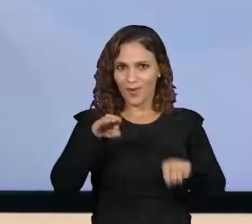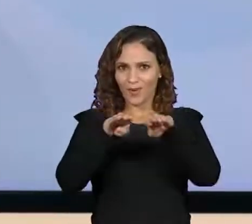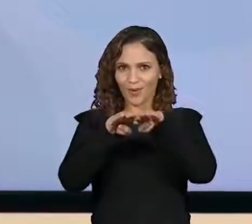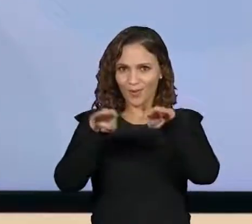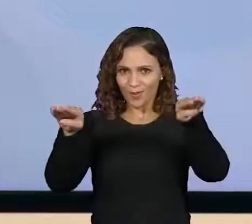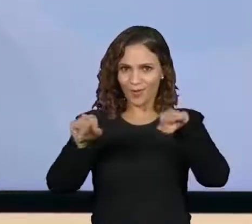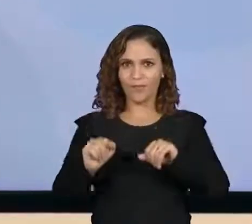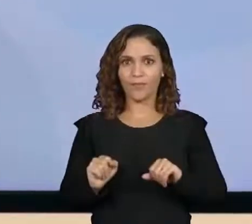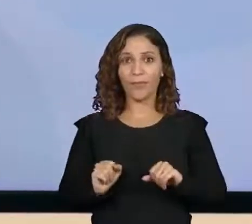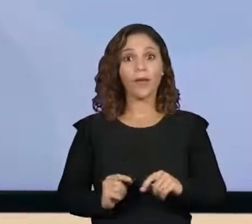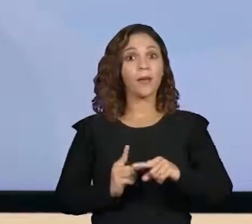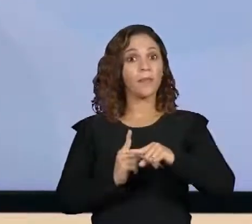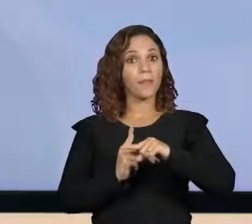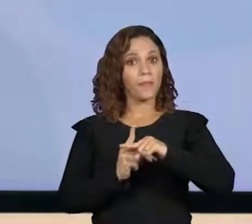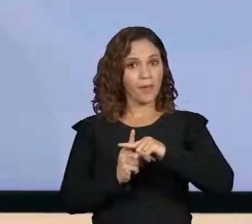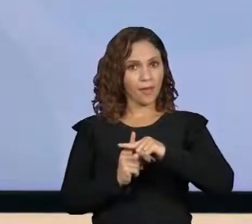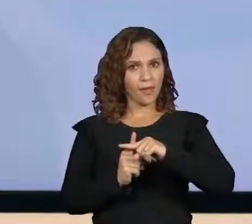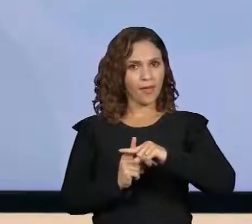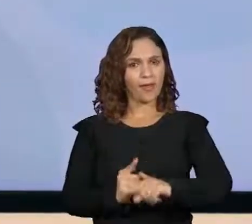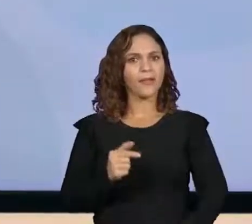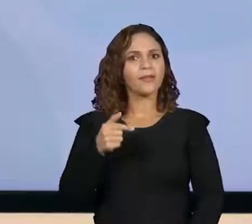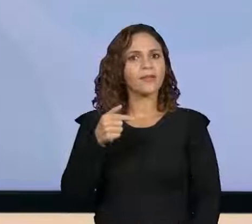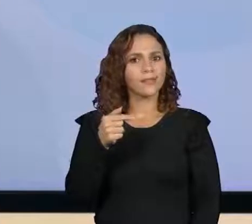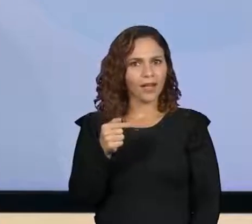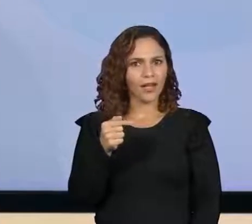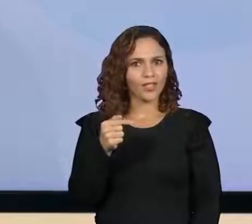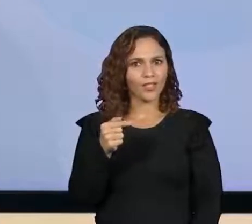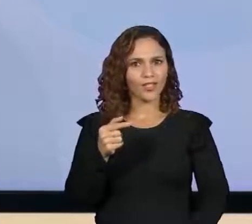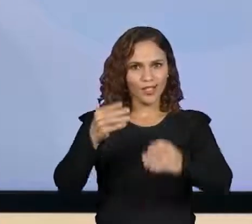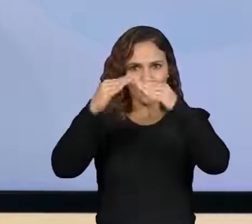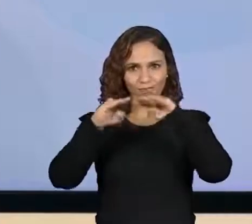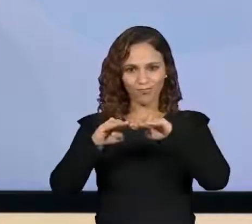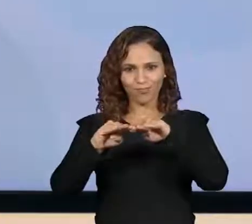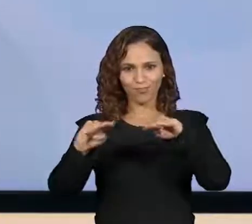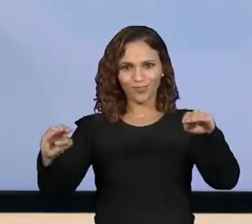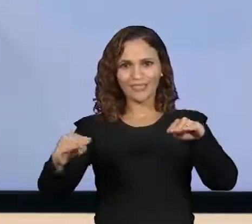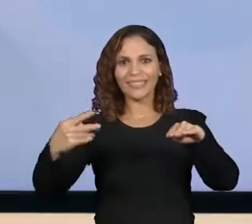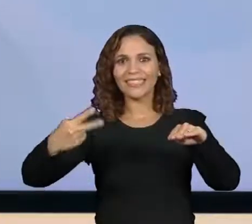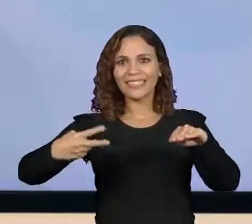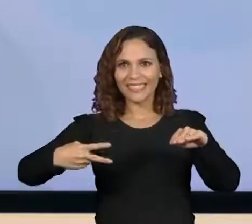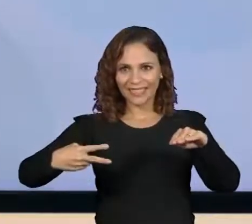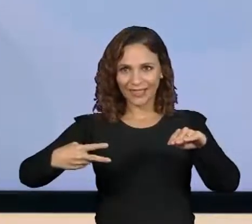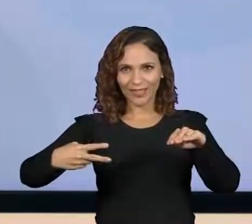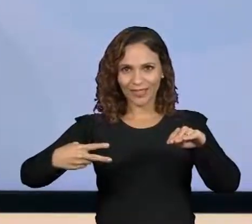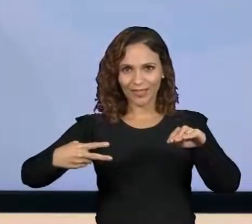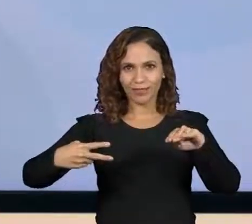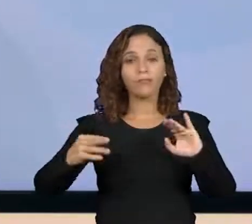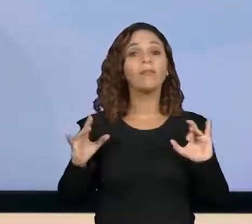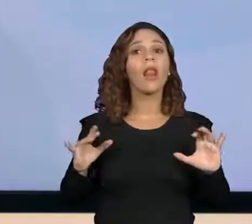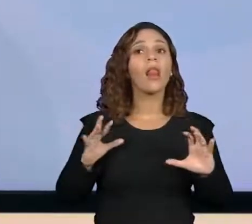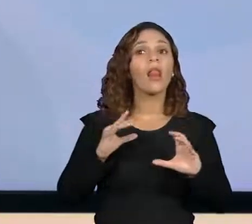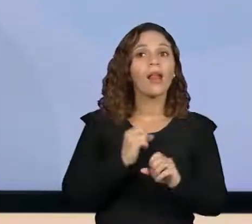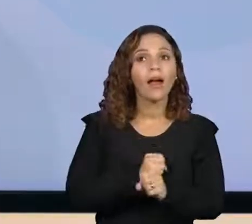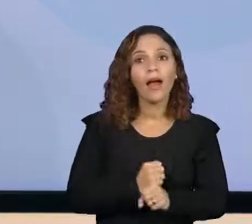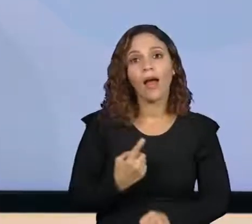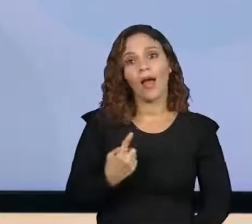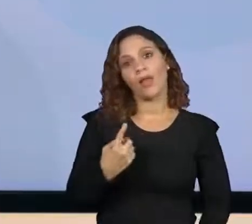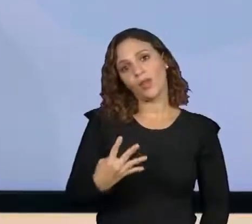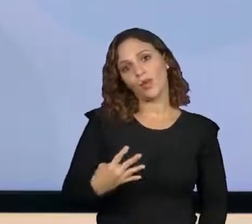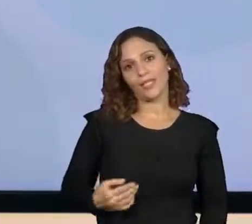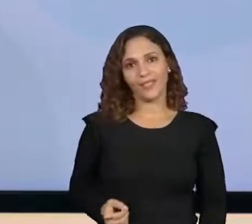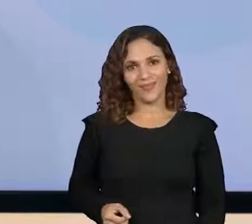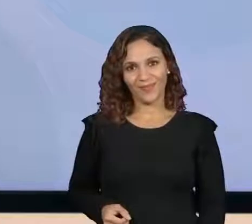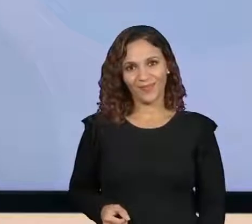prateleira mais 7 carrinhos da segunda prateleira vai dar 14